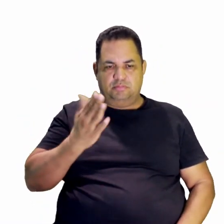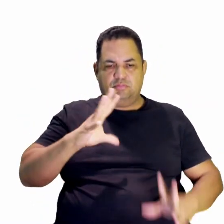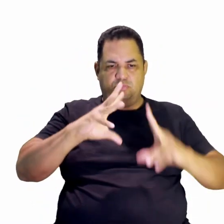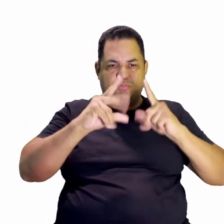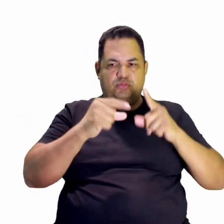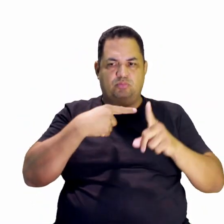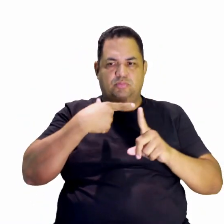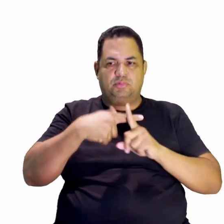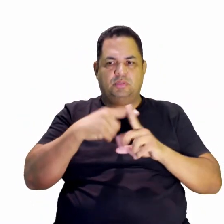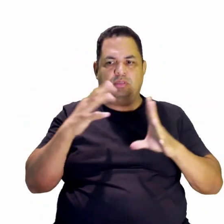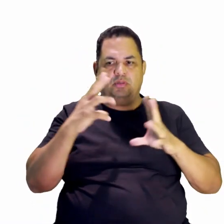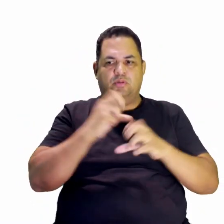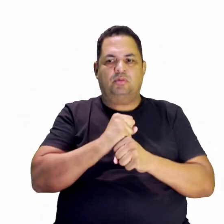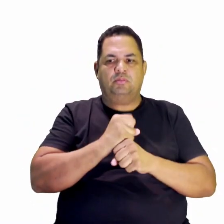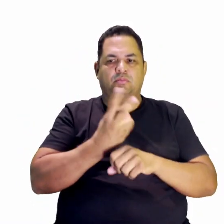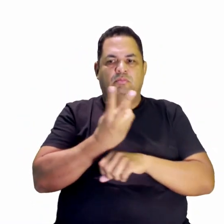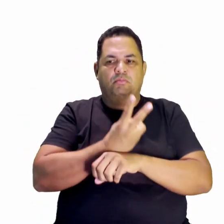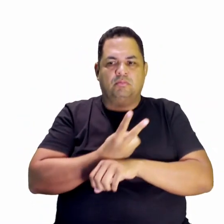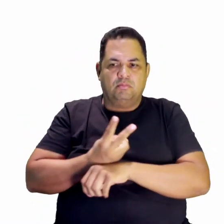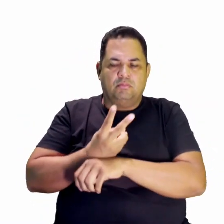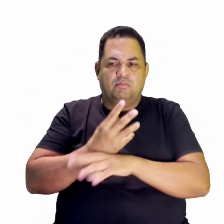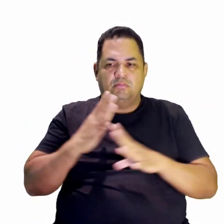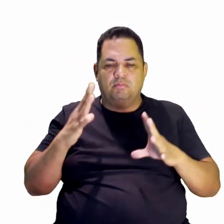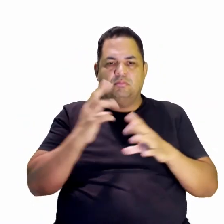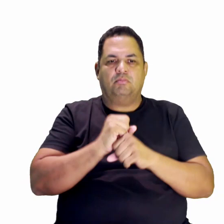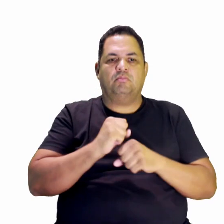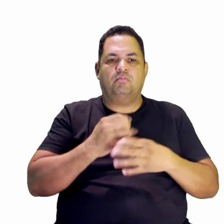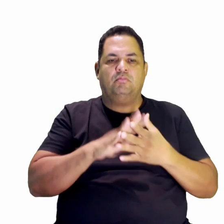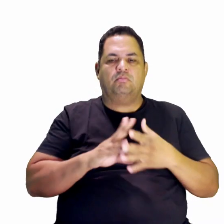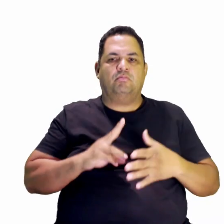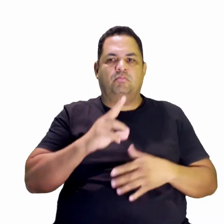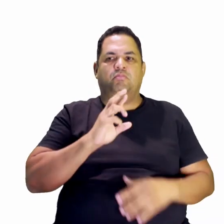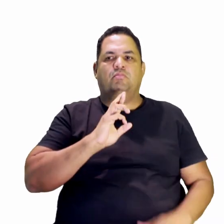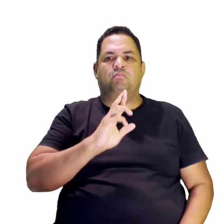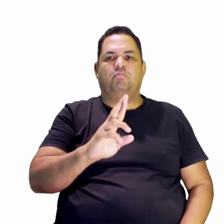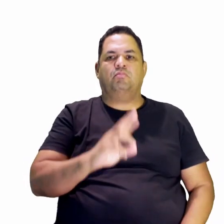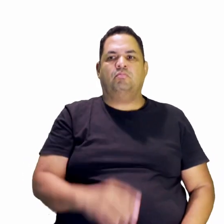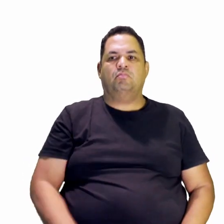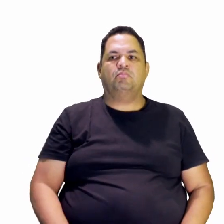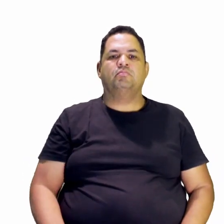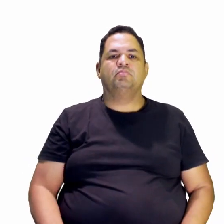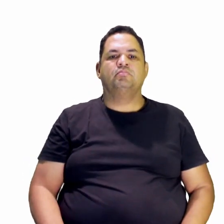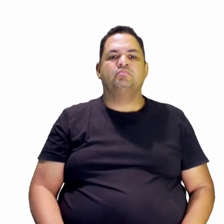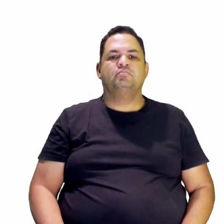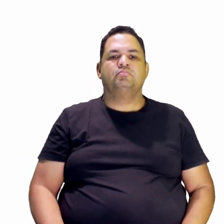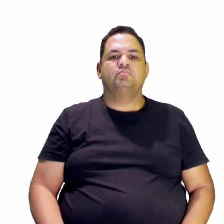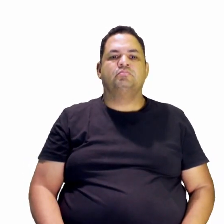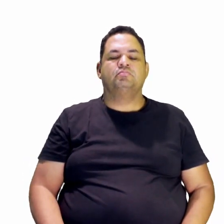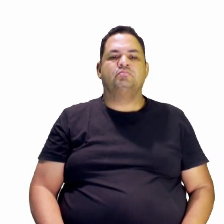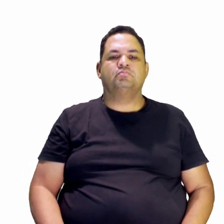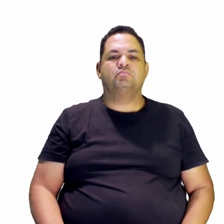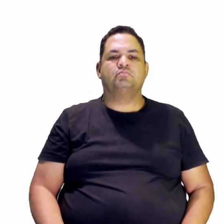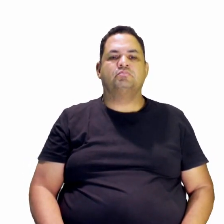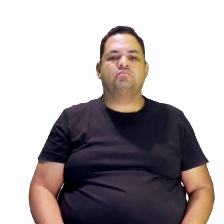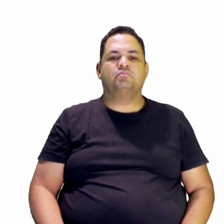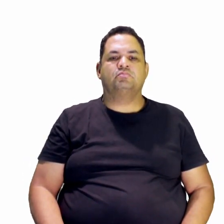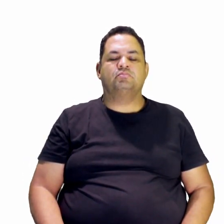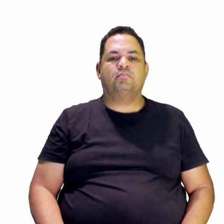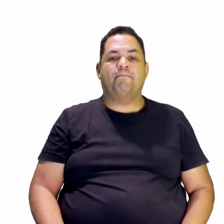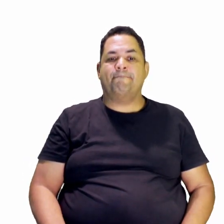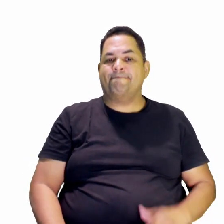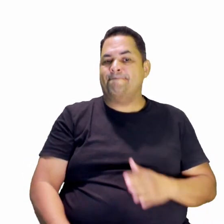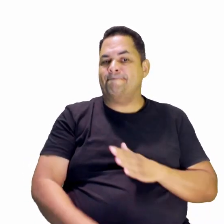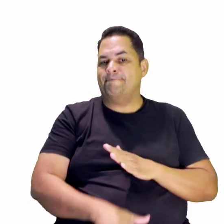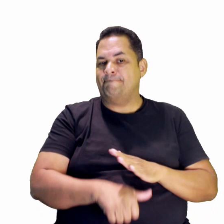e procurar, nesse caso, a força resultante. Vamos pegar os pares, porque na